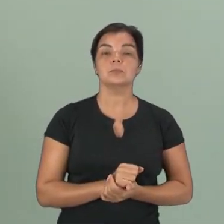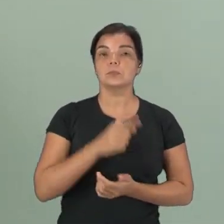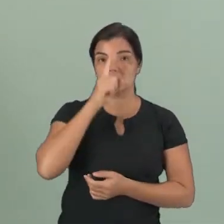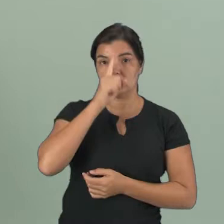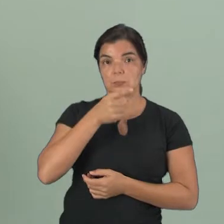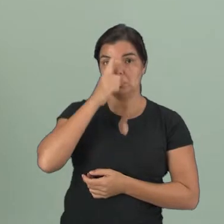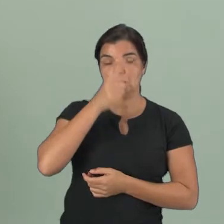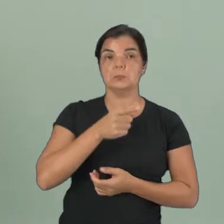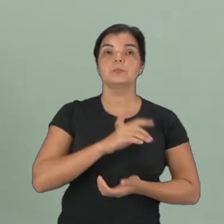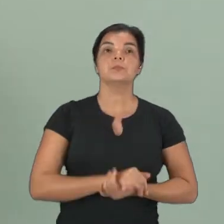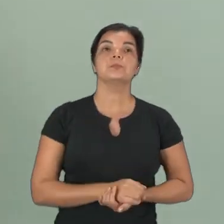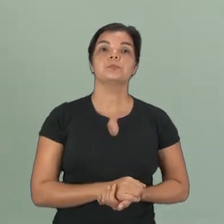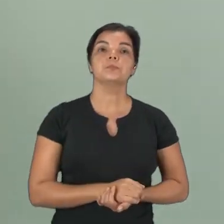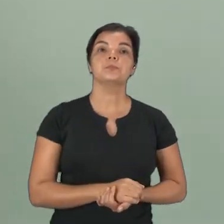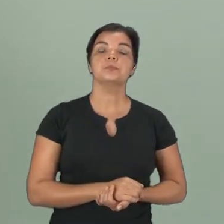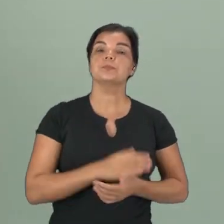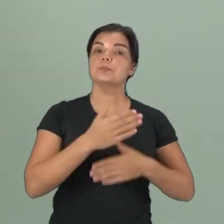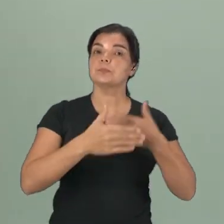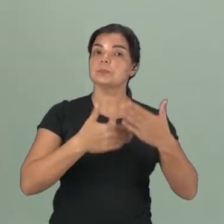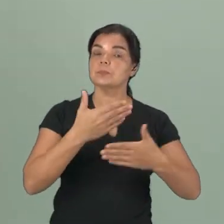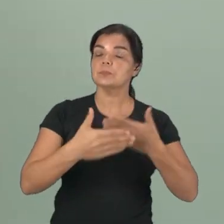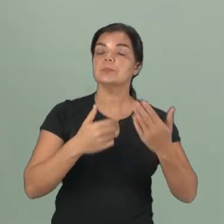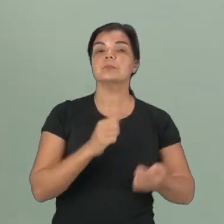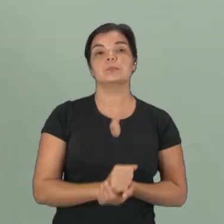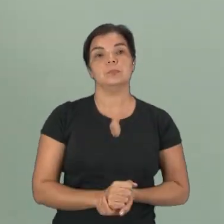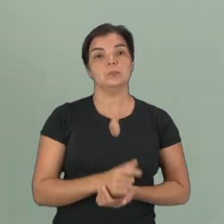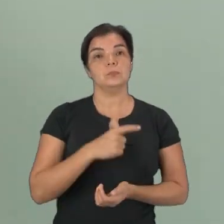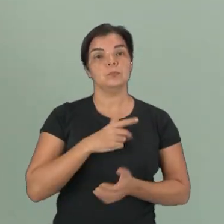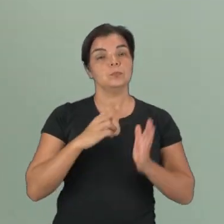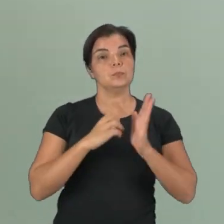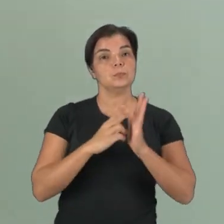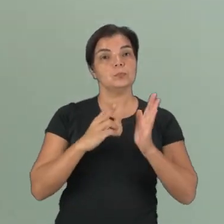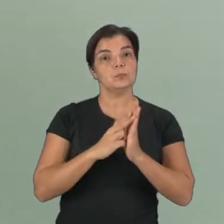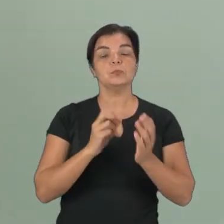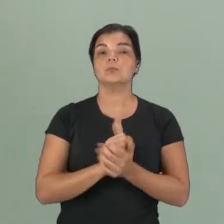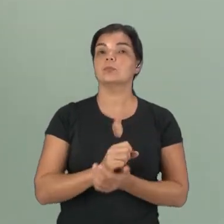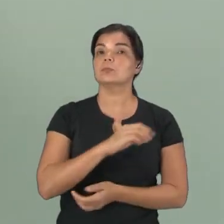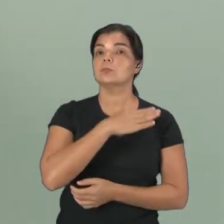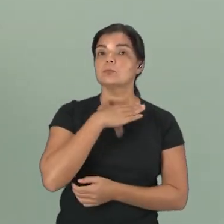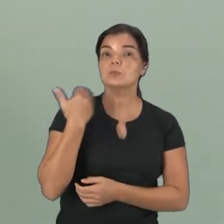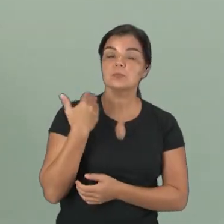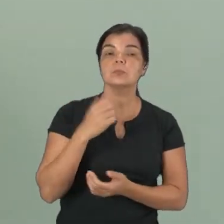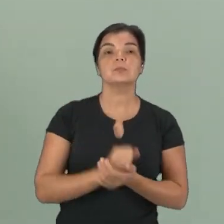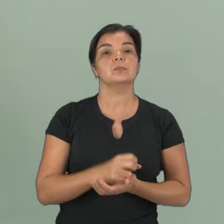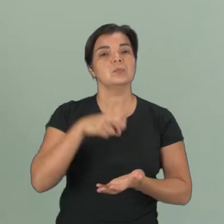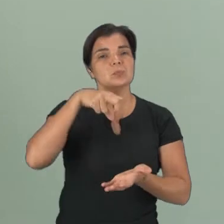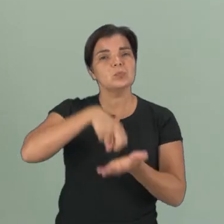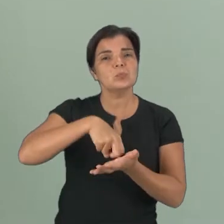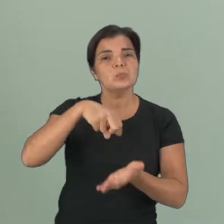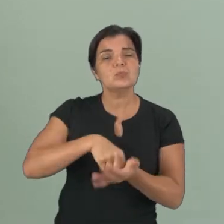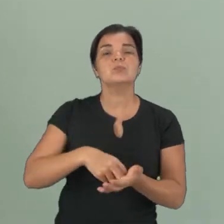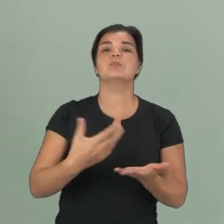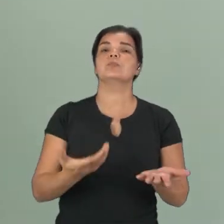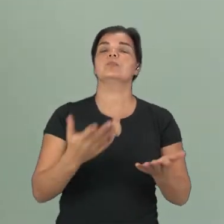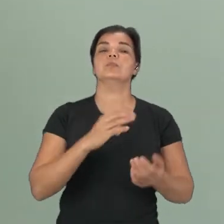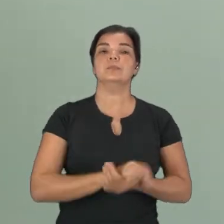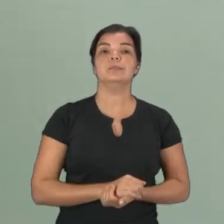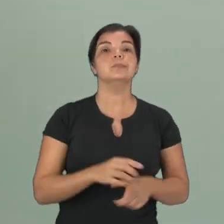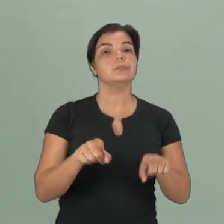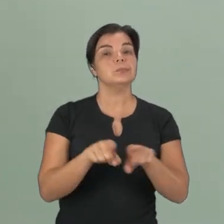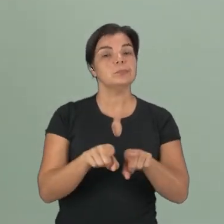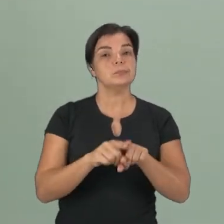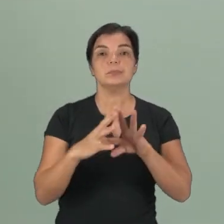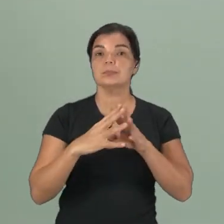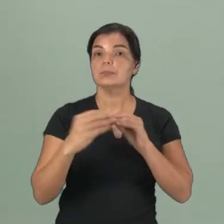comandos, certo? E aí, nesse processo que muitos indígenas vão ser mortos, vão ser massacrados, também